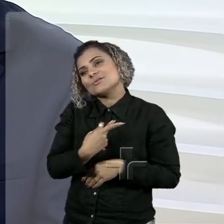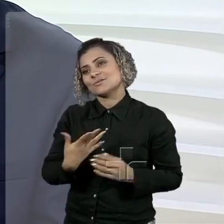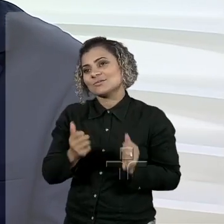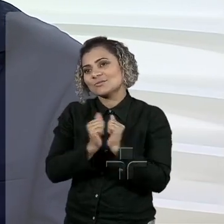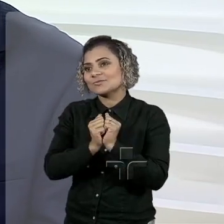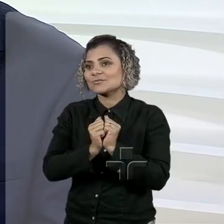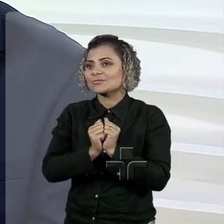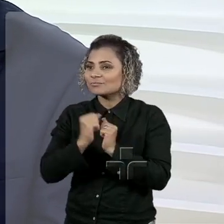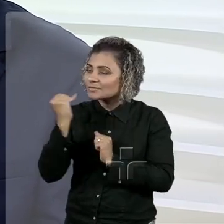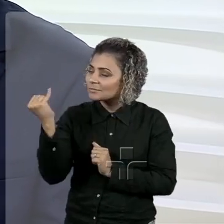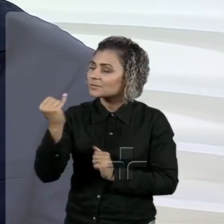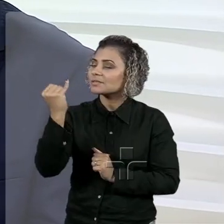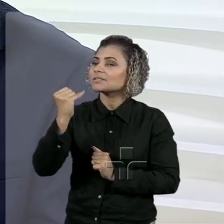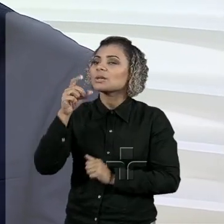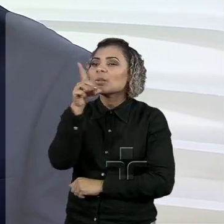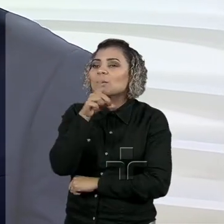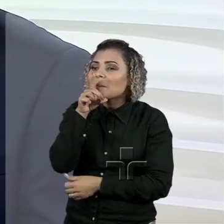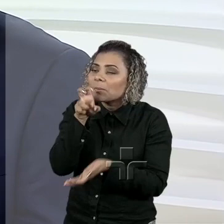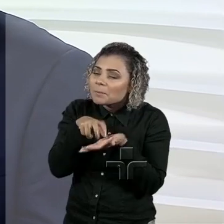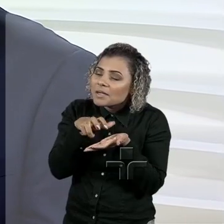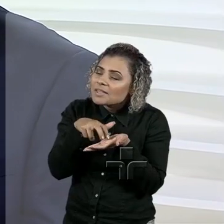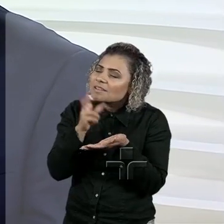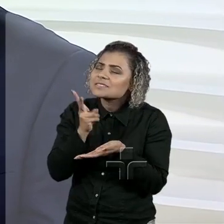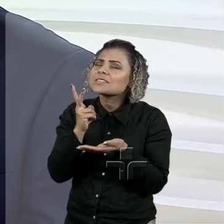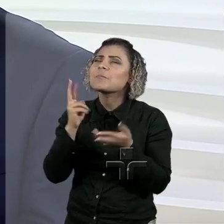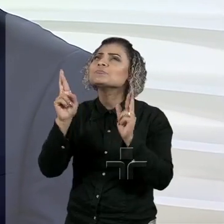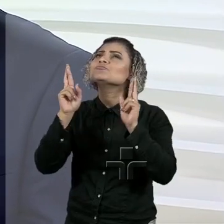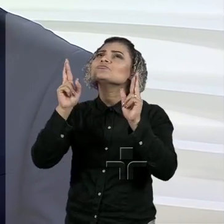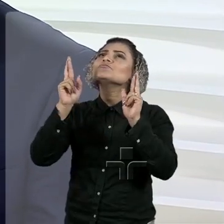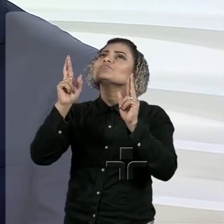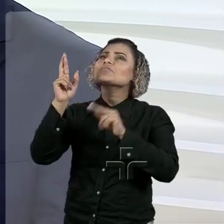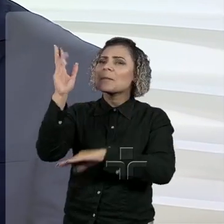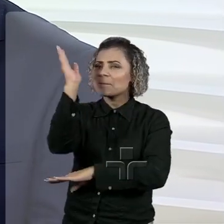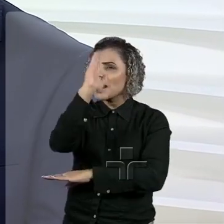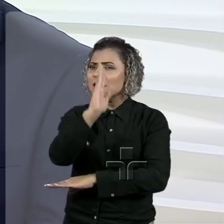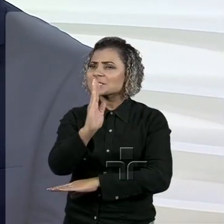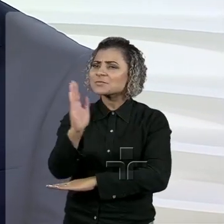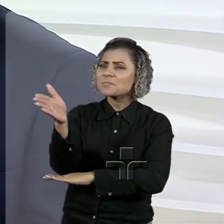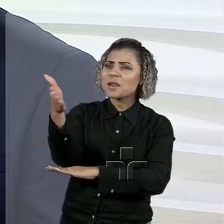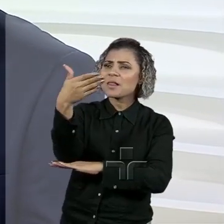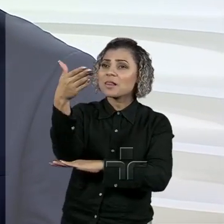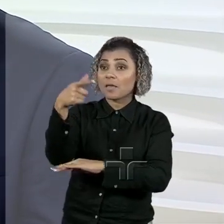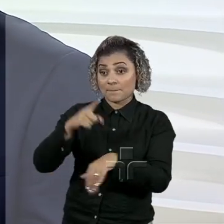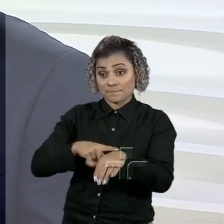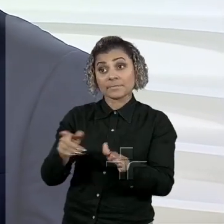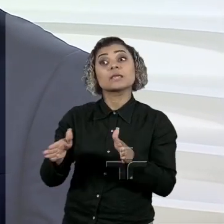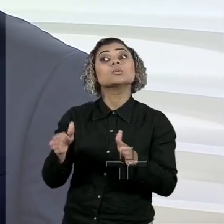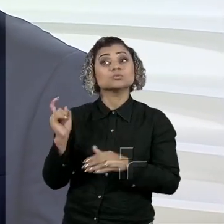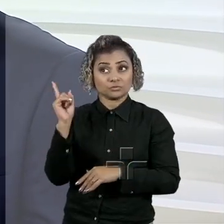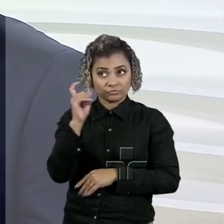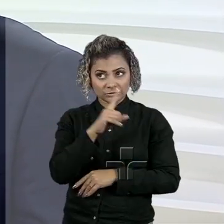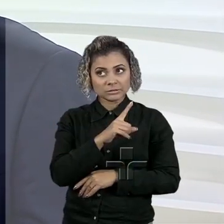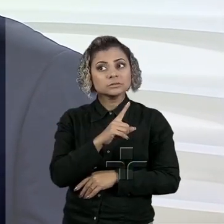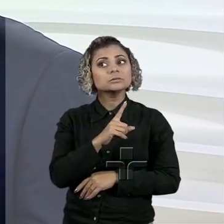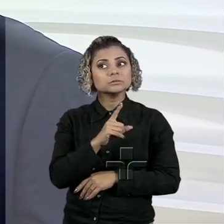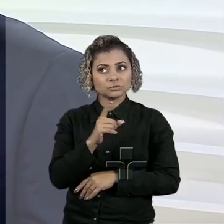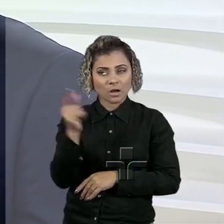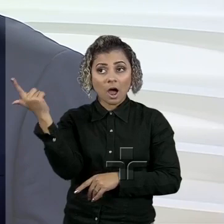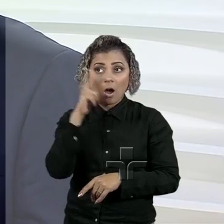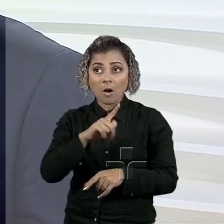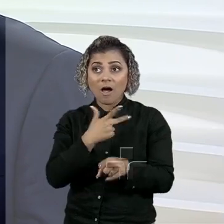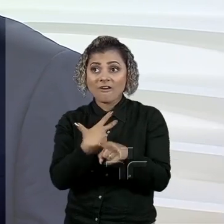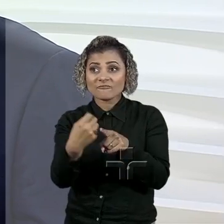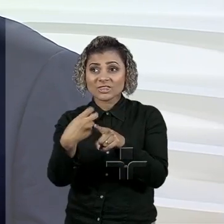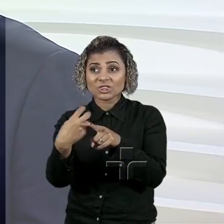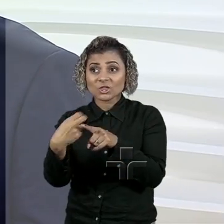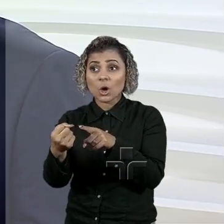muito importante, aquele domingo de manhã, aquela esperança de ver a bandeira brasileira. Era uma época muito difícil, inclusive, né? Algumas das vitórias do Senna foram